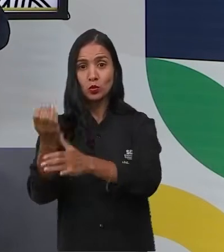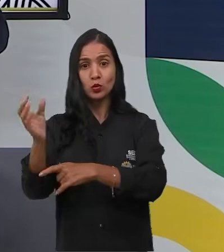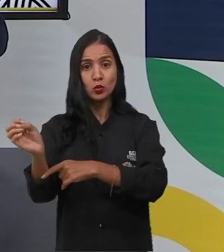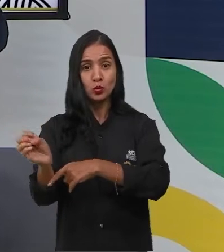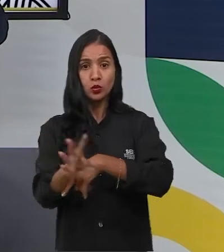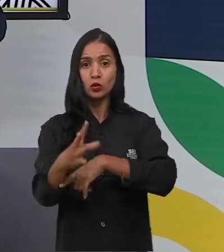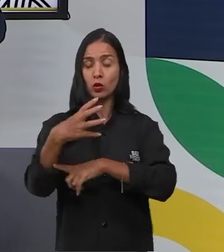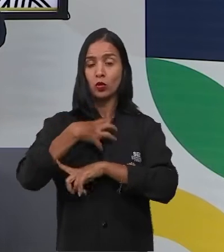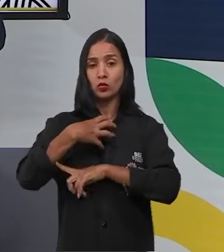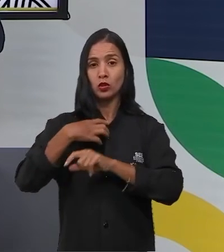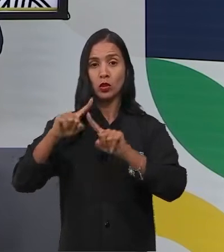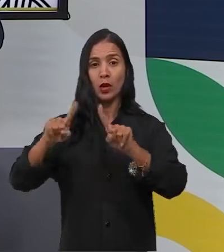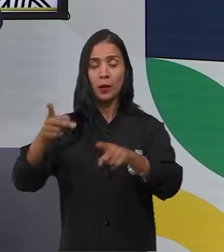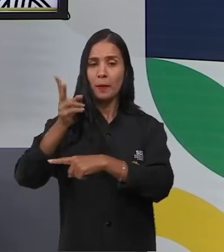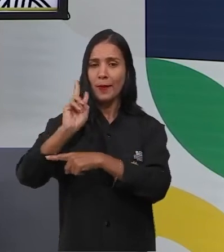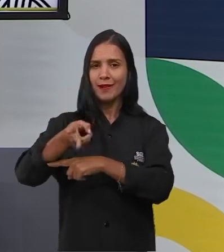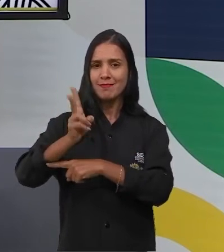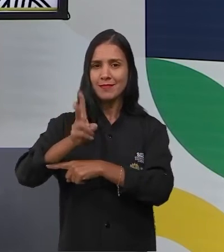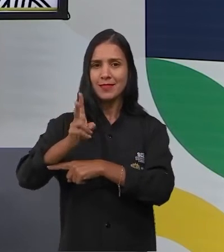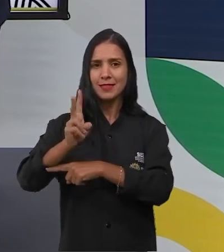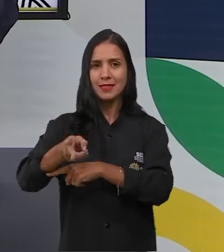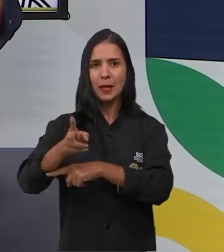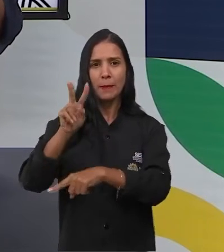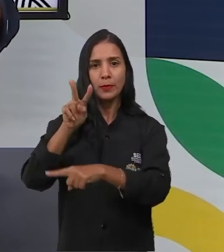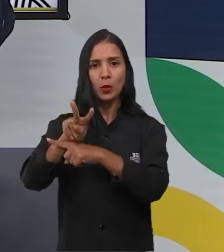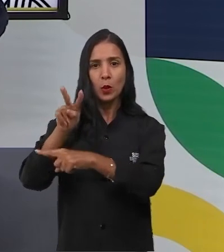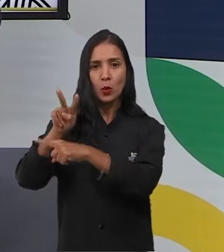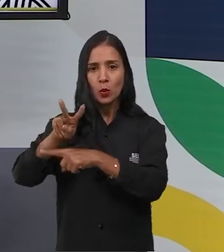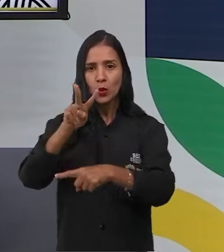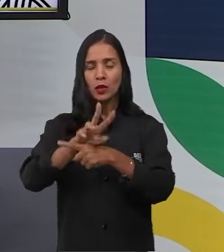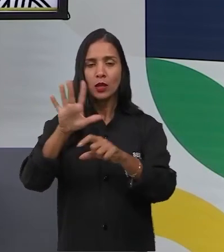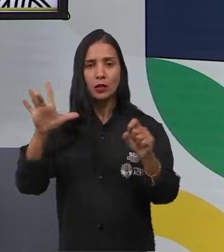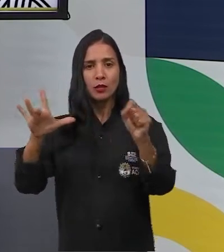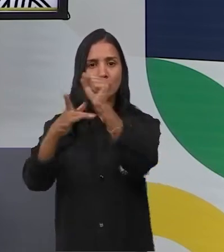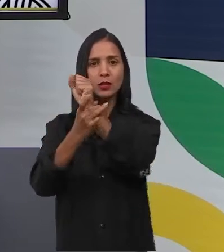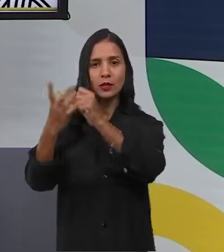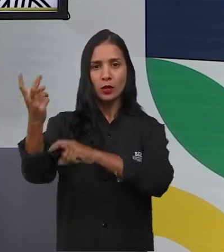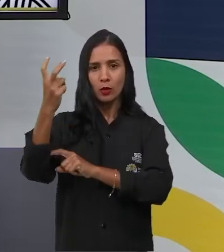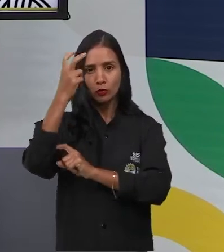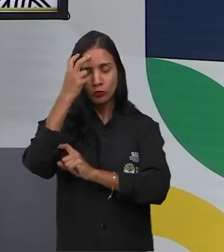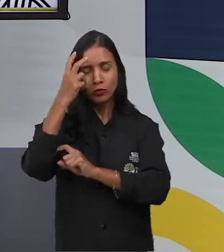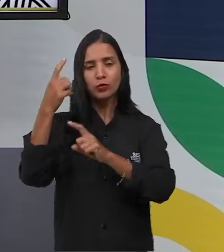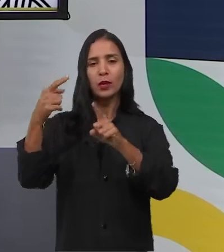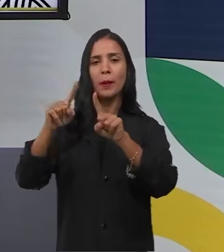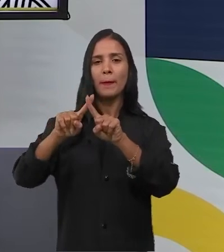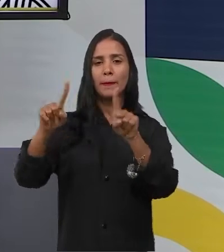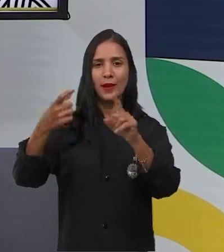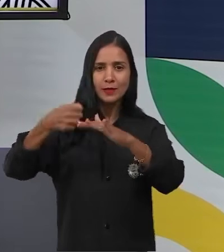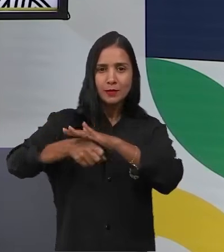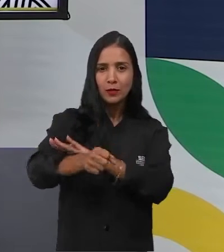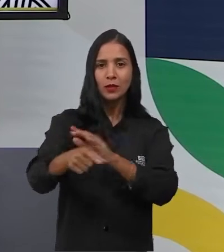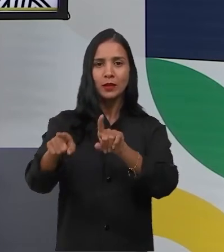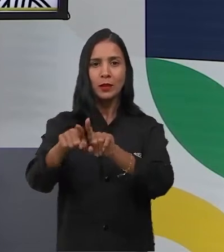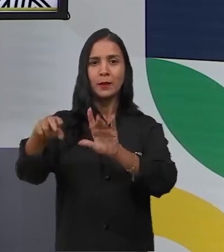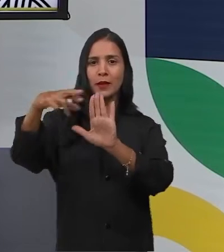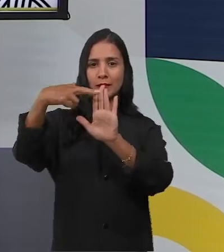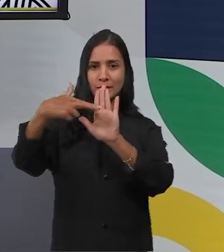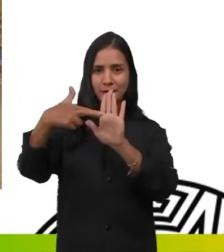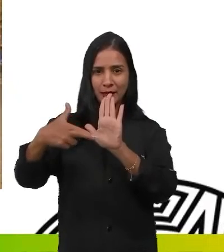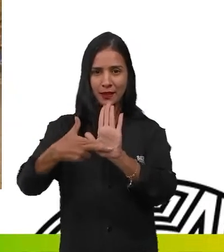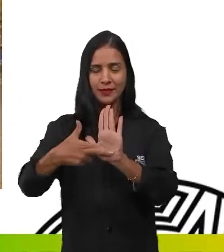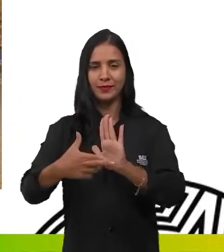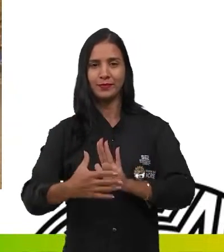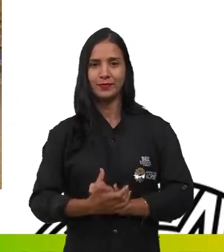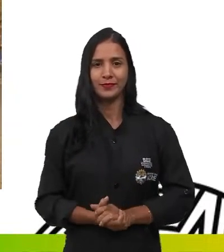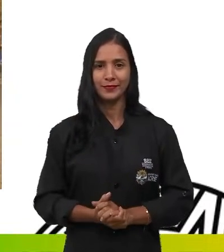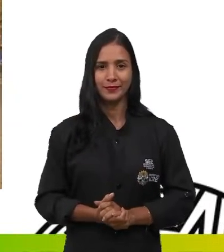espiritual, mas vamos tentar organizar um pouco mais, padronizar as regras, então elas acabam sendo influenciadas também, tá bom?